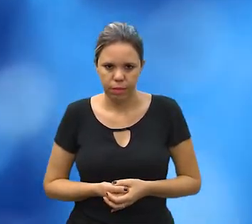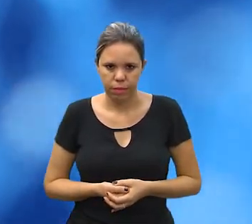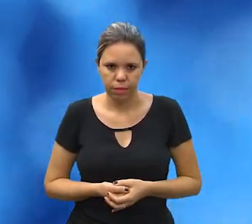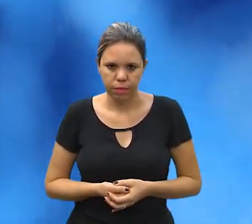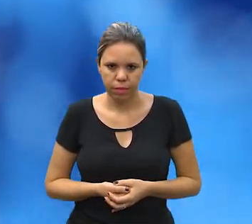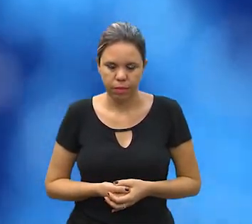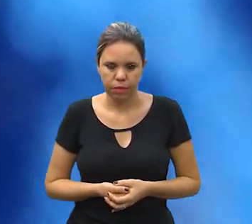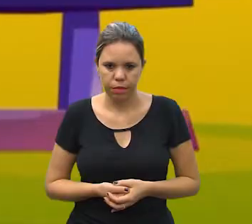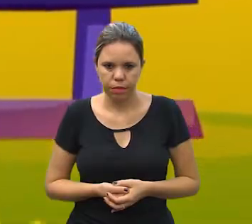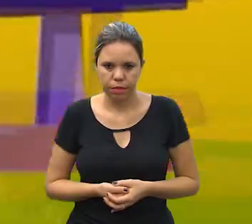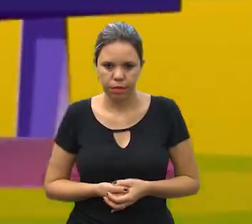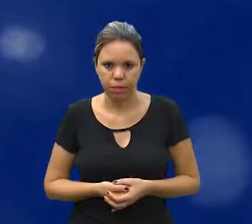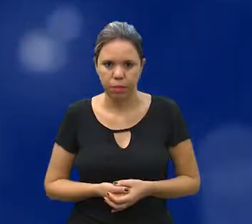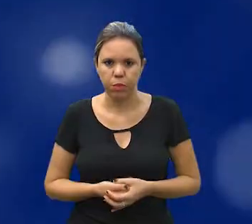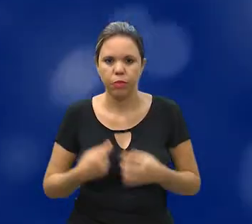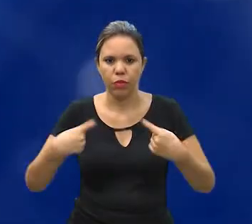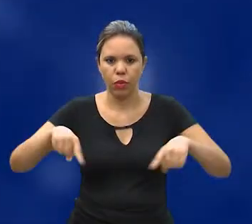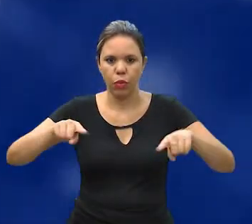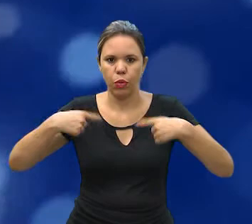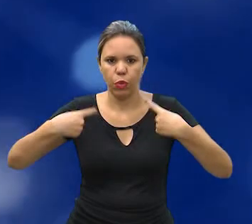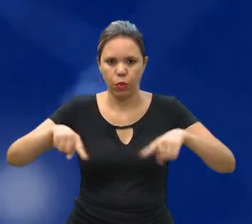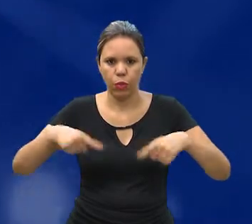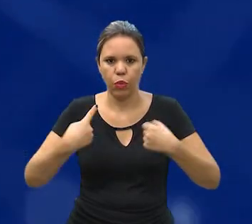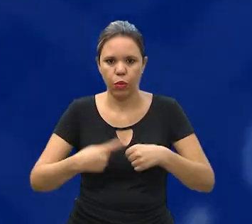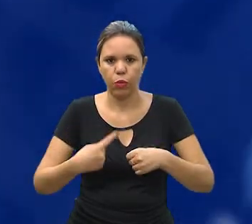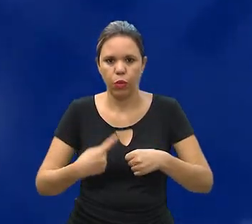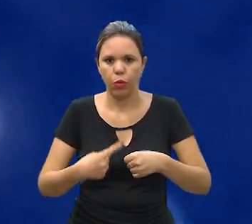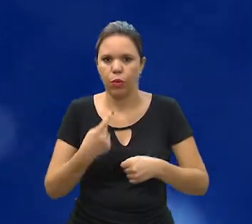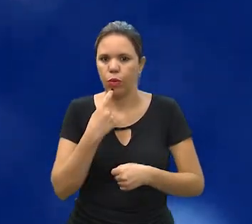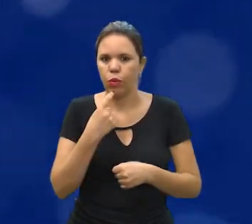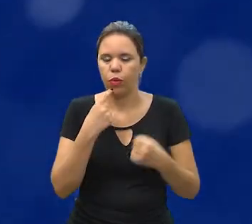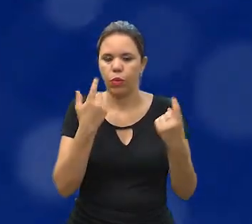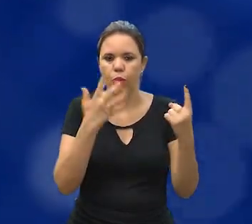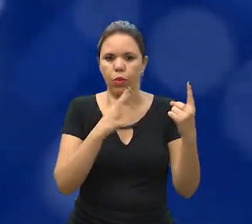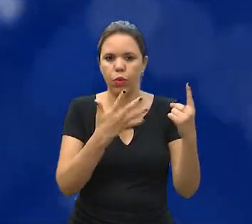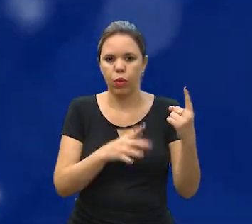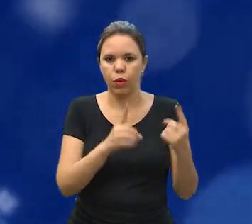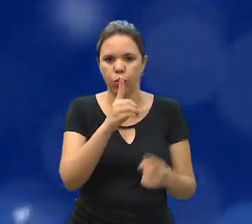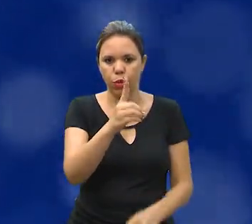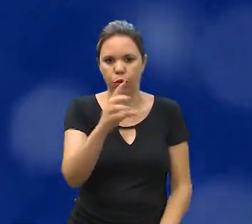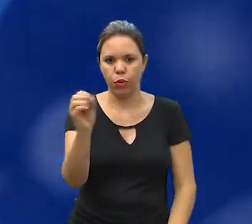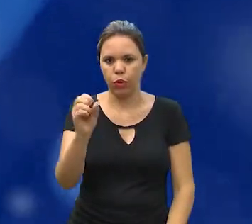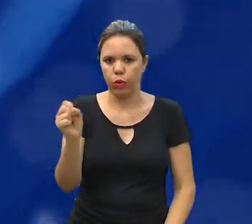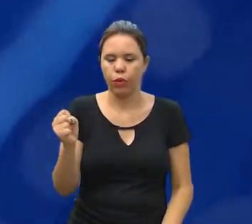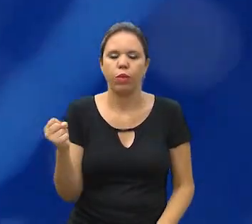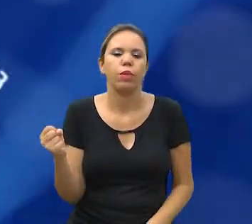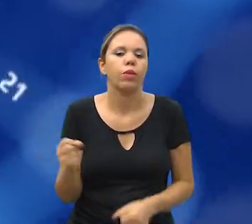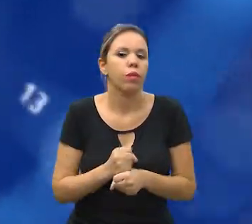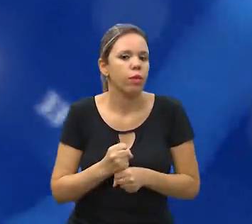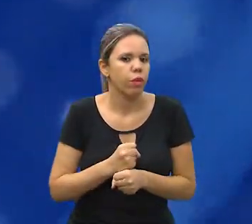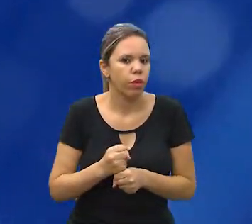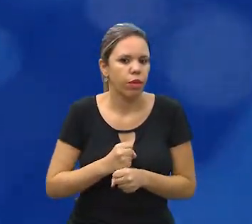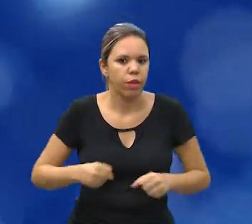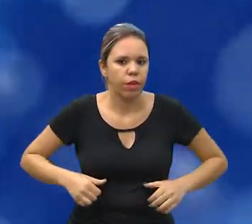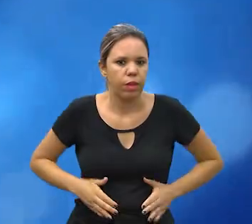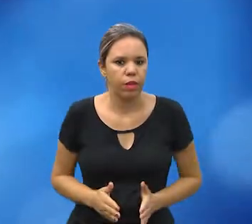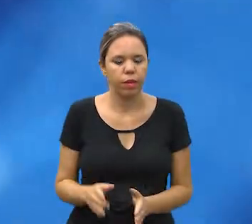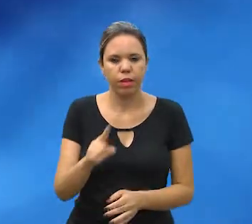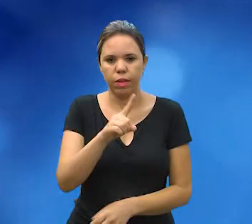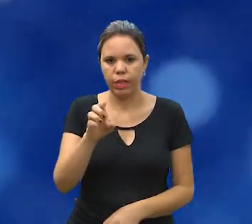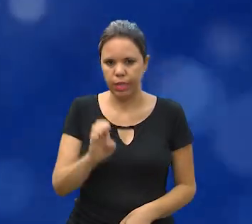www.isu.com/virada afrocultural. A Orquestra Sinfônica Municipal de Campinas vai homenagear os 100 anos de nascimento do